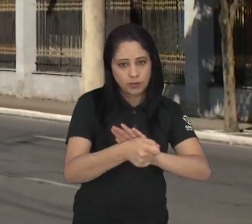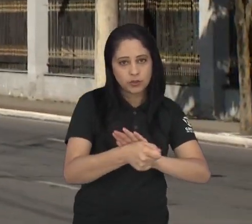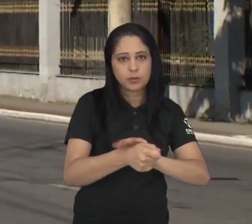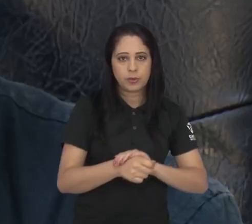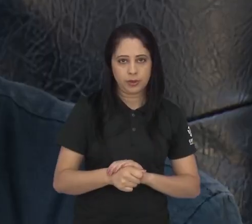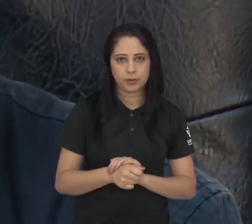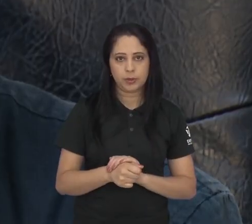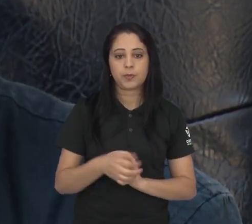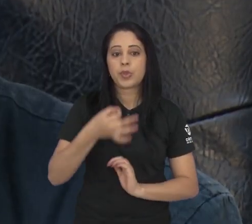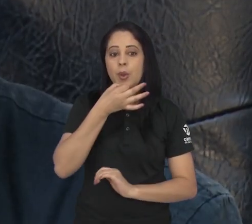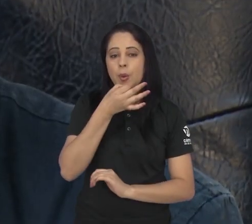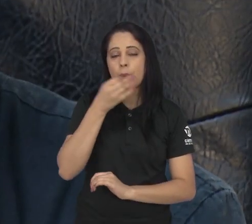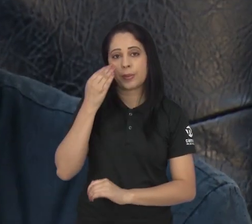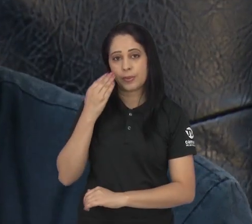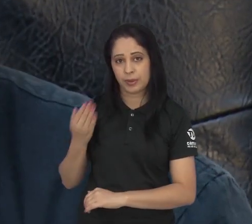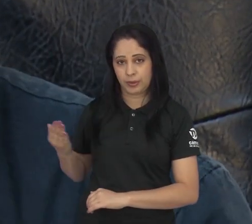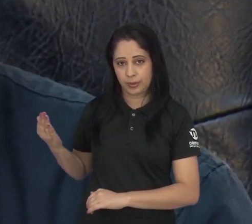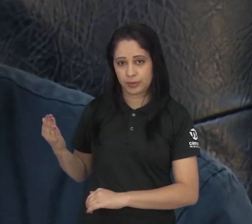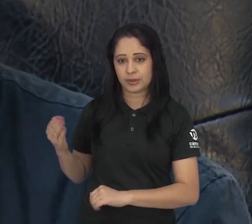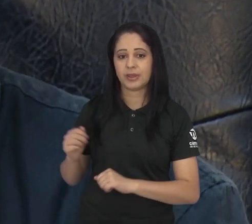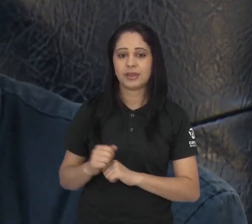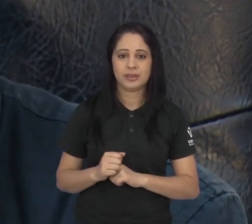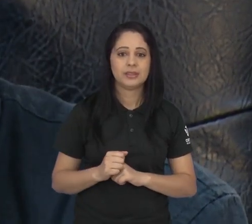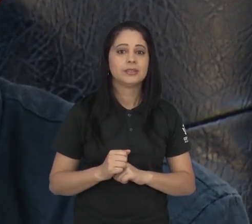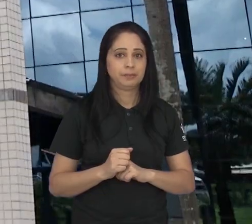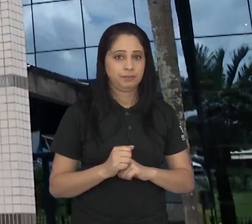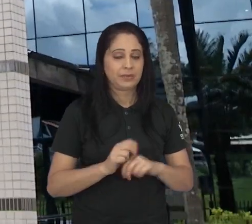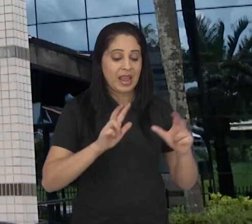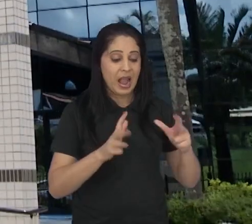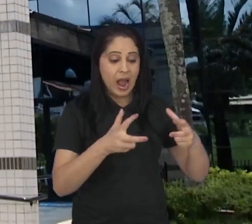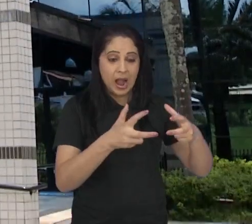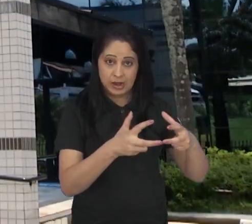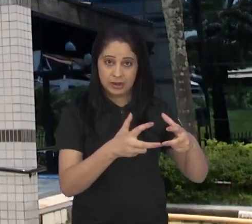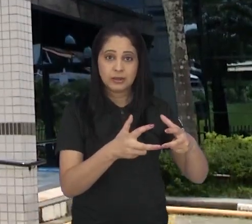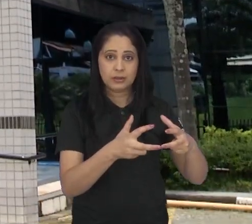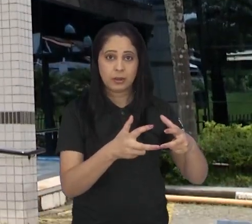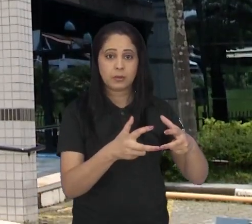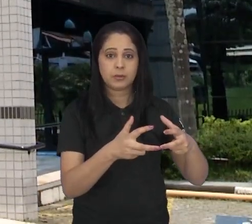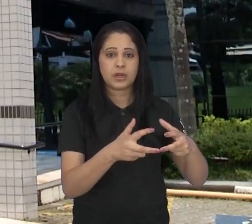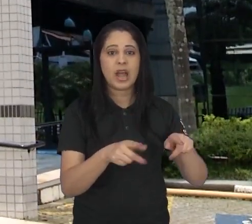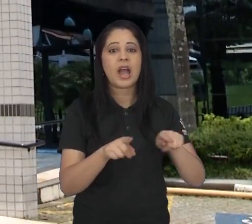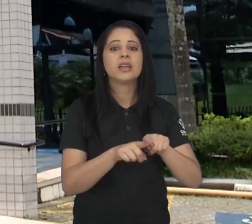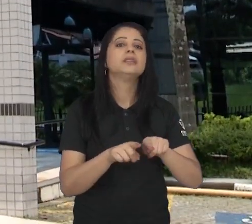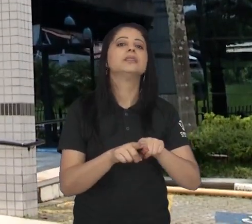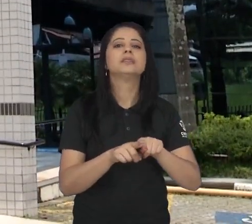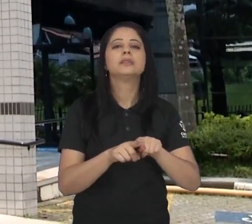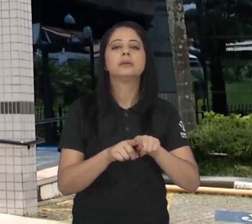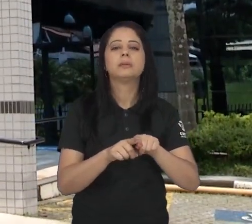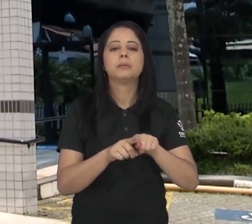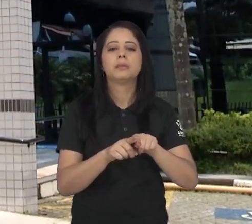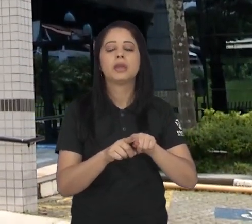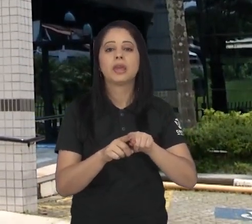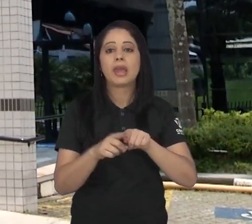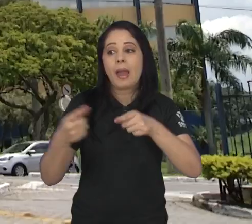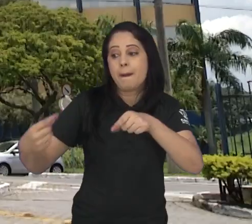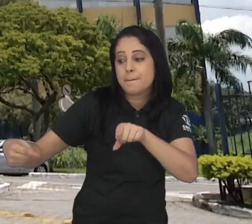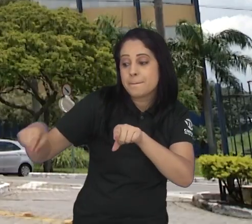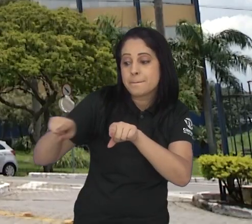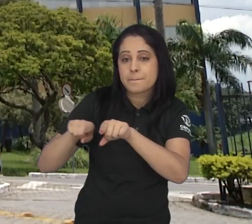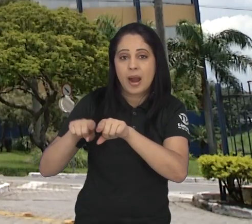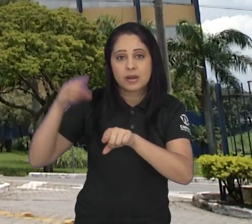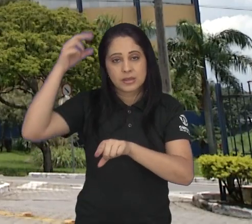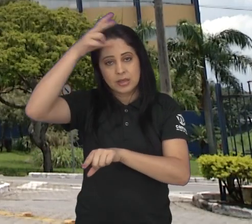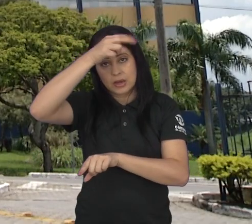colaboração segundo o vereador Robertinho o papel fiscalizador da câmara e também a construção de possíveis